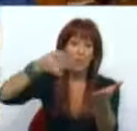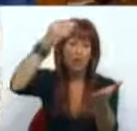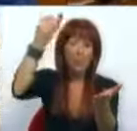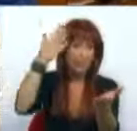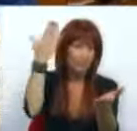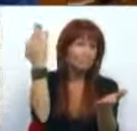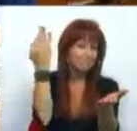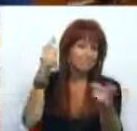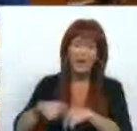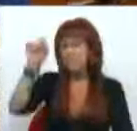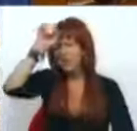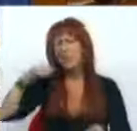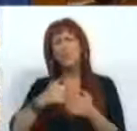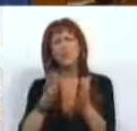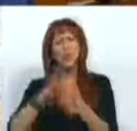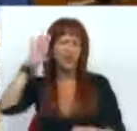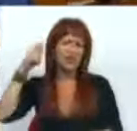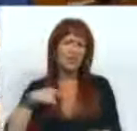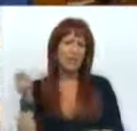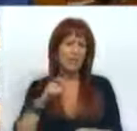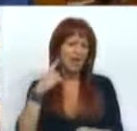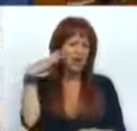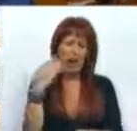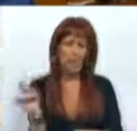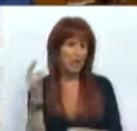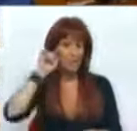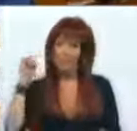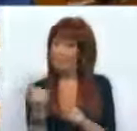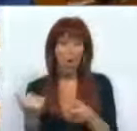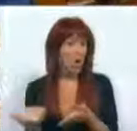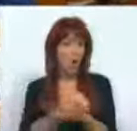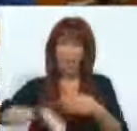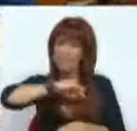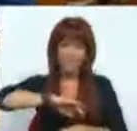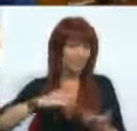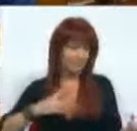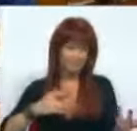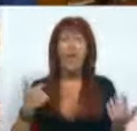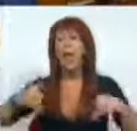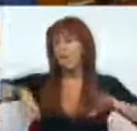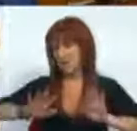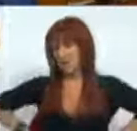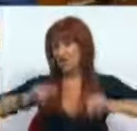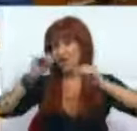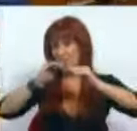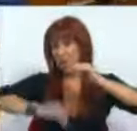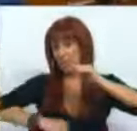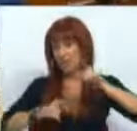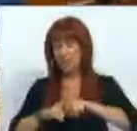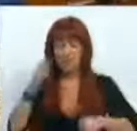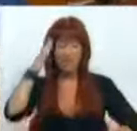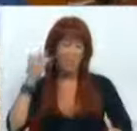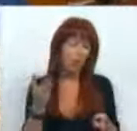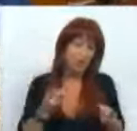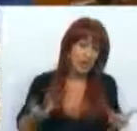2,9%. Mas janeiro, todos sabemos, é um mês muito atípico em termos de cobrança de receita, que, mesmo assim, evoluiu abaixo do que se